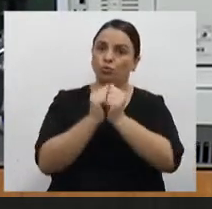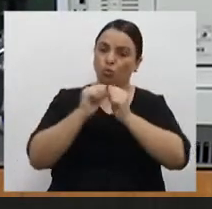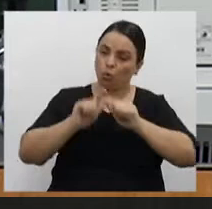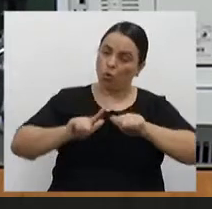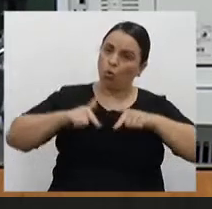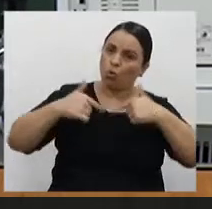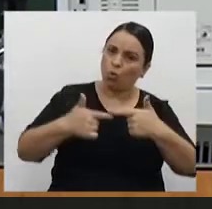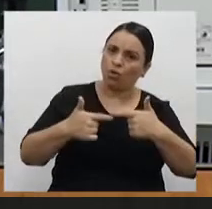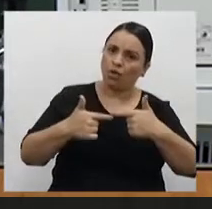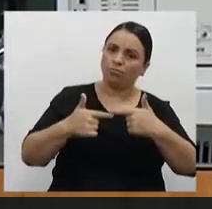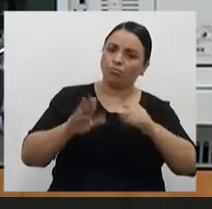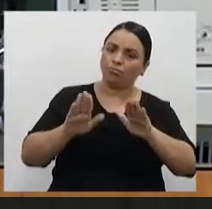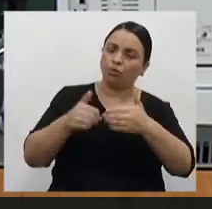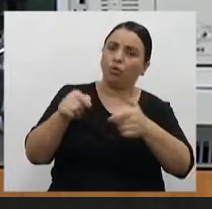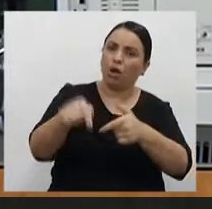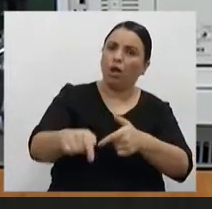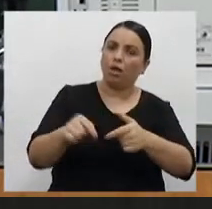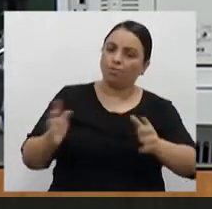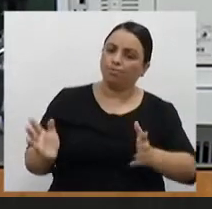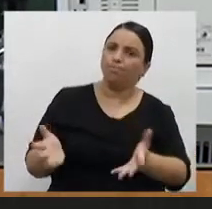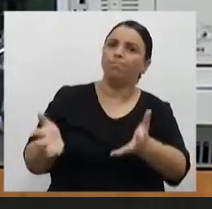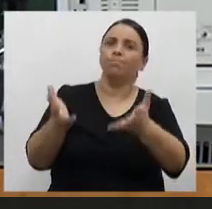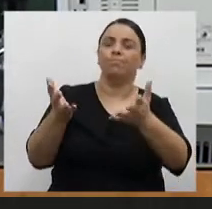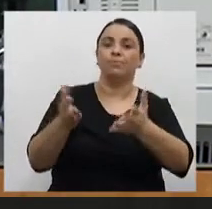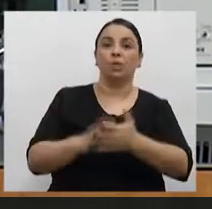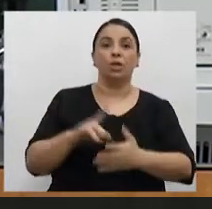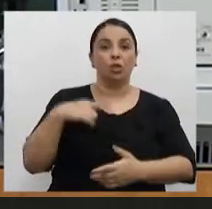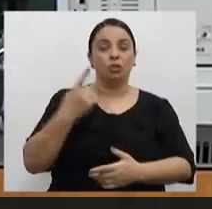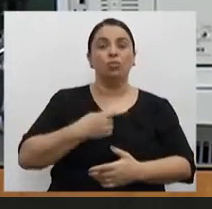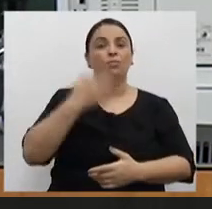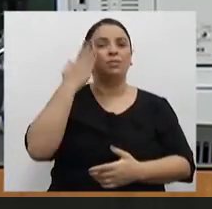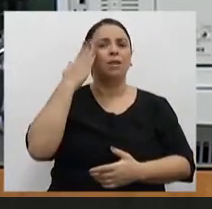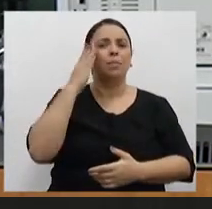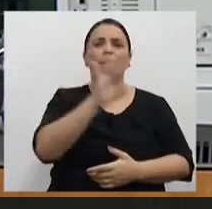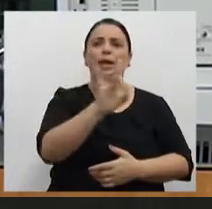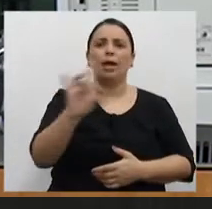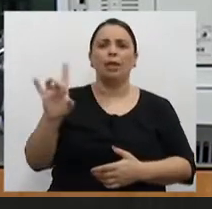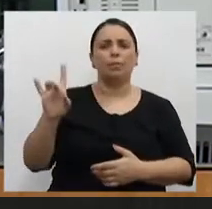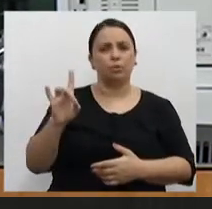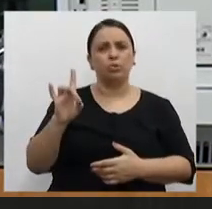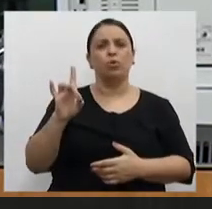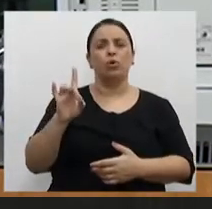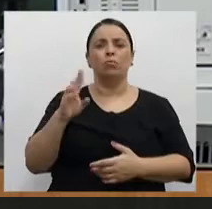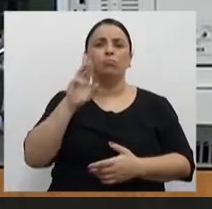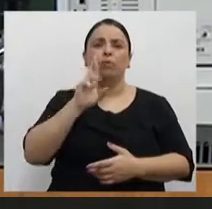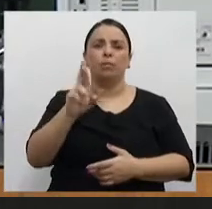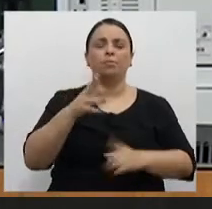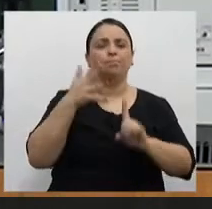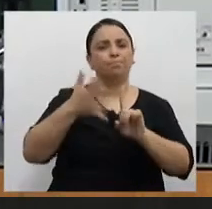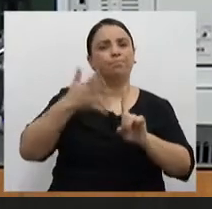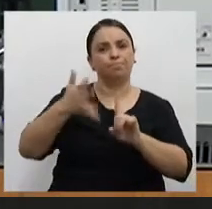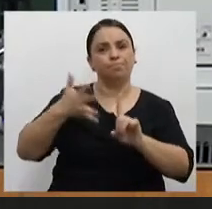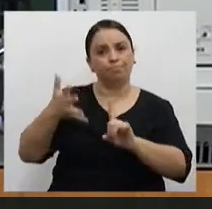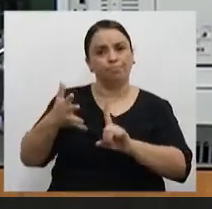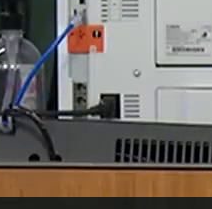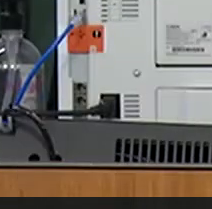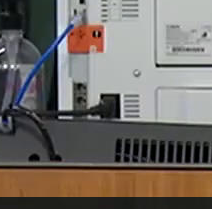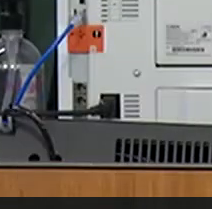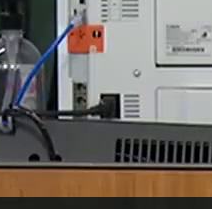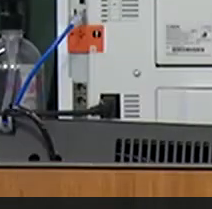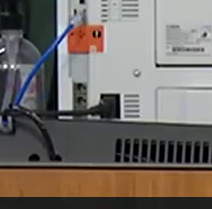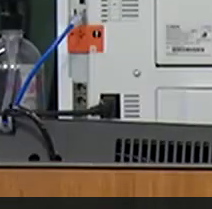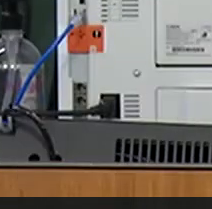presidente. Muito obrigado. E vamos ouvir as pessoas do nosso estado inteiro. Obrigado, senhor presidente. Muito bem, muito